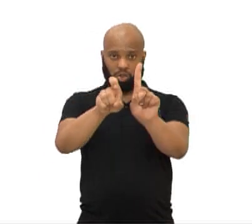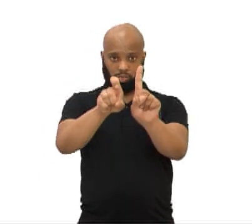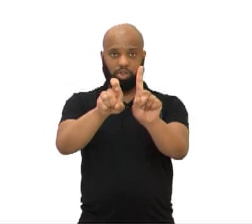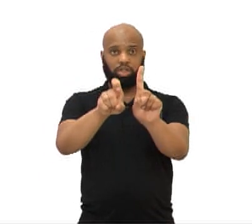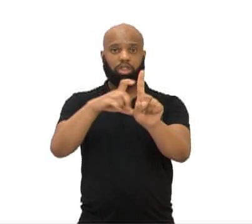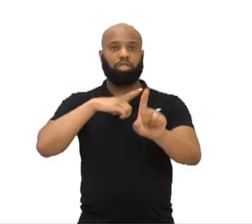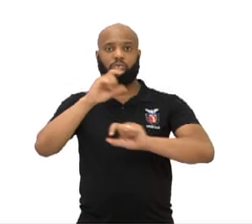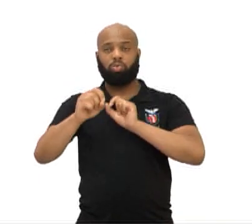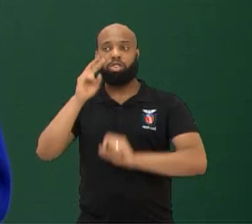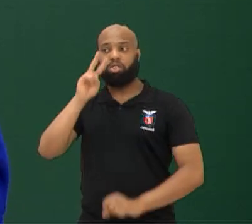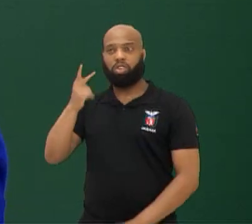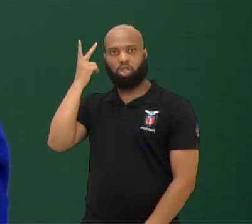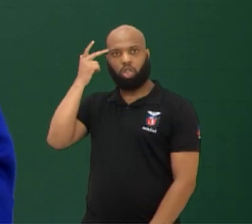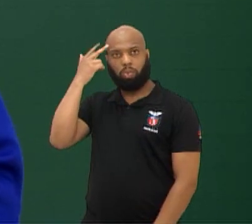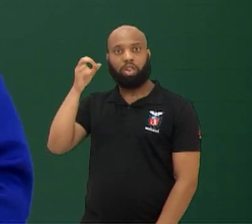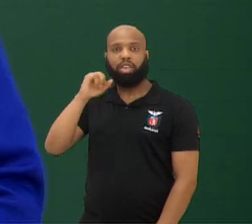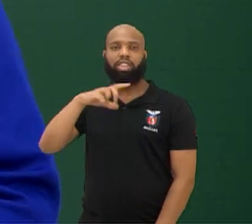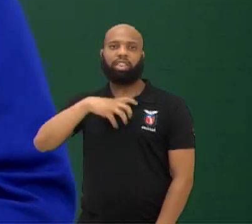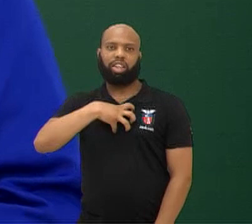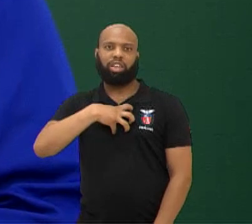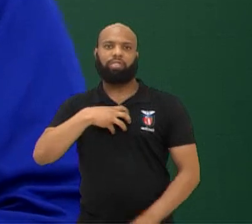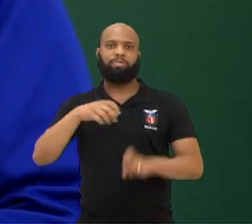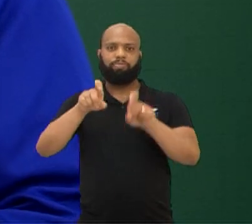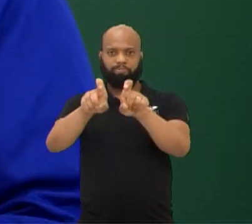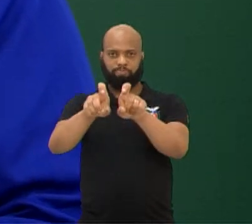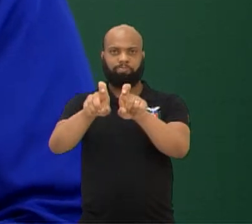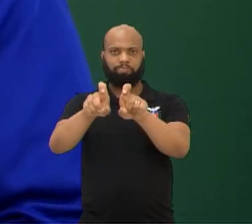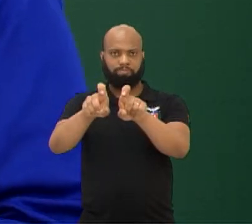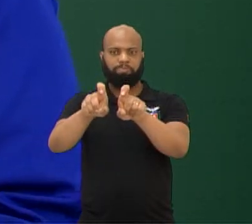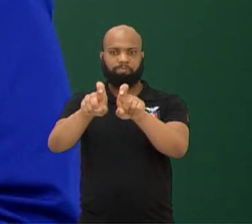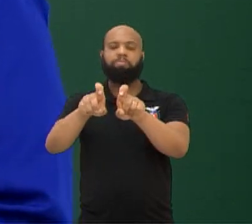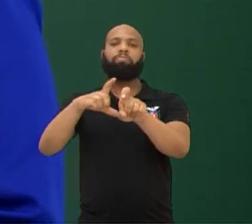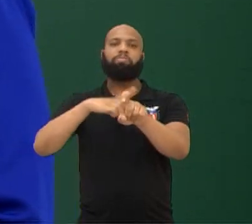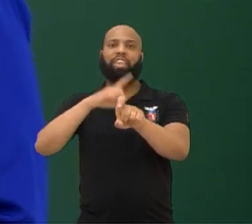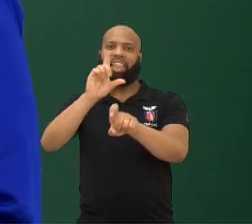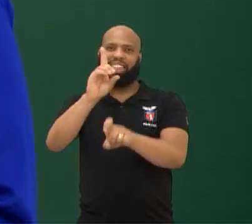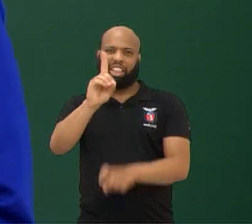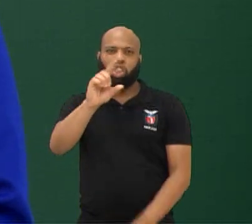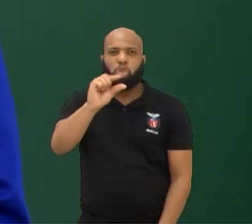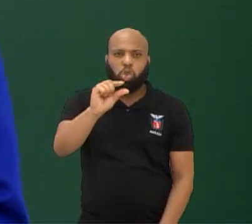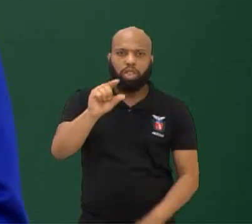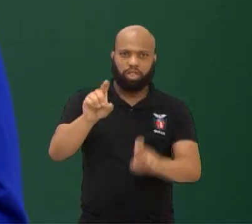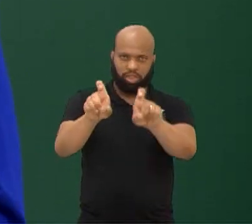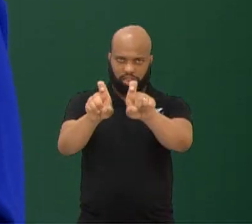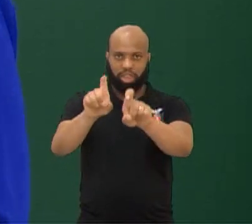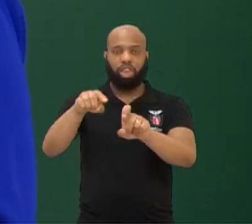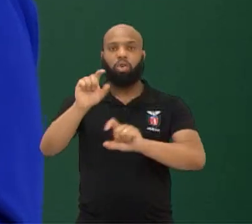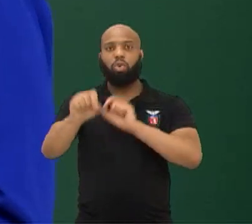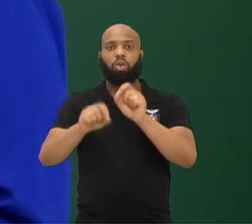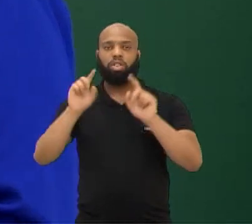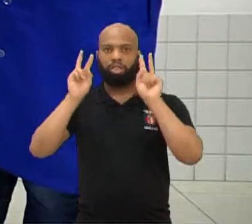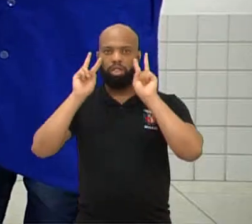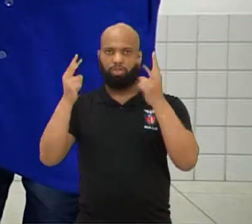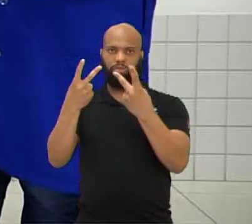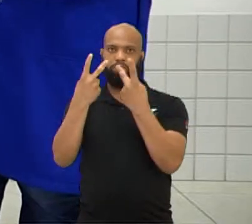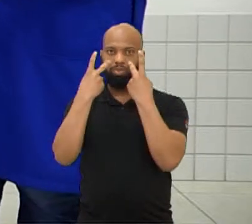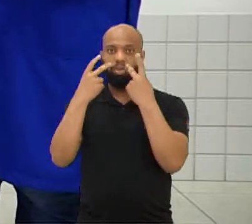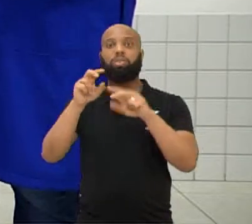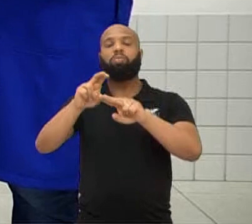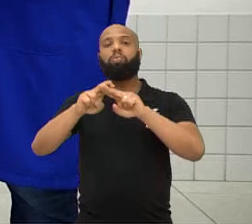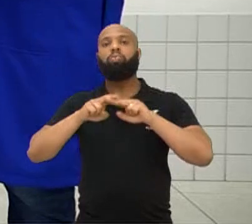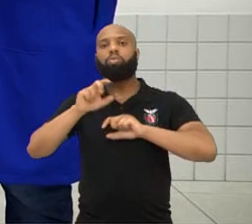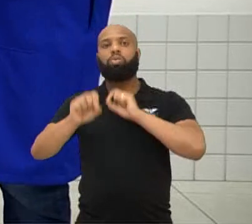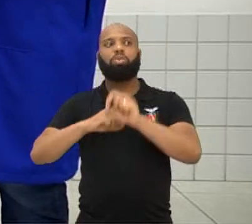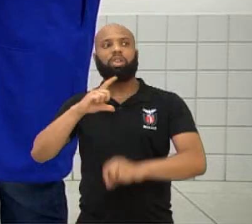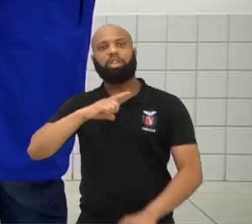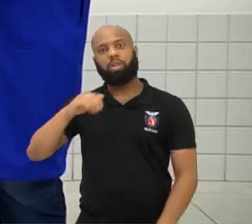ter visão normal, e se ele tiver um recessivo, ou seja, Dzinho minúsculo, ele vai ser daltônico. Tá? Por isso mesmo, professor,